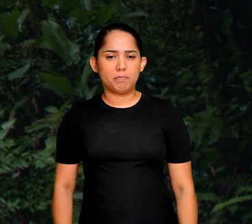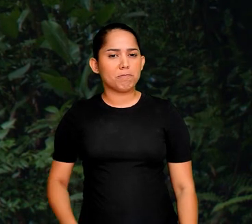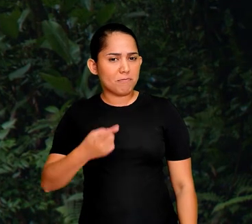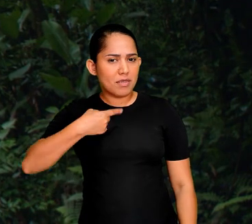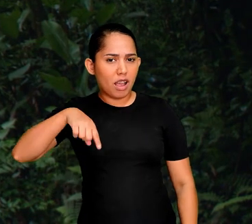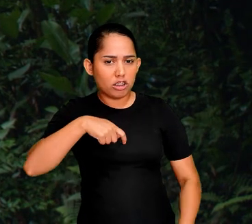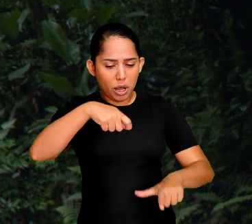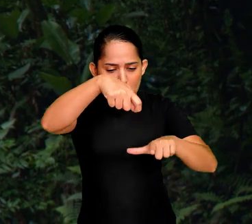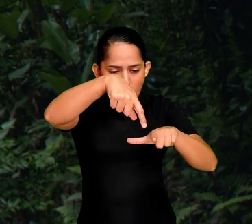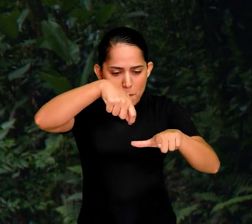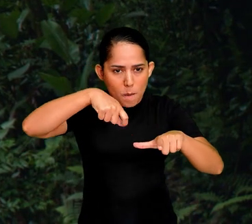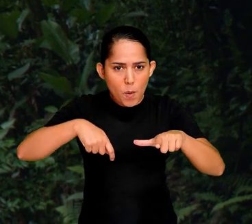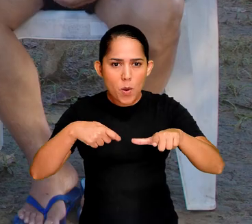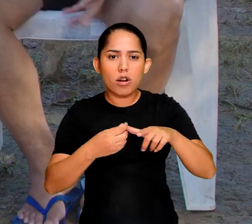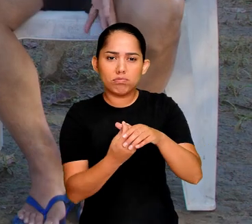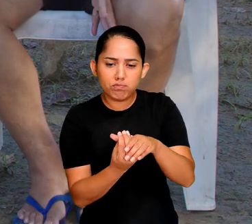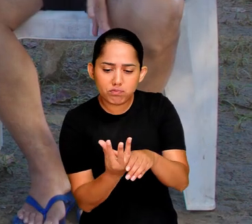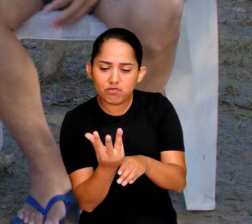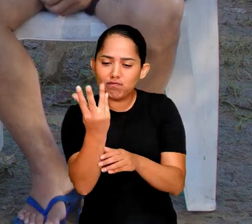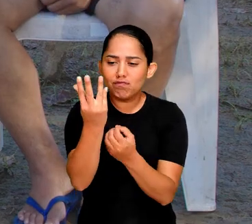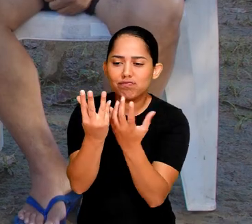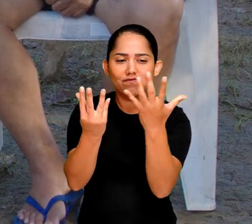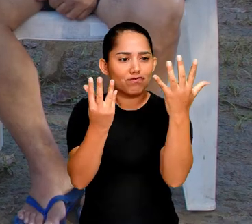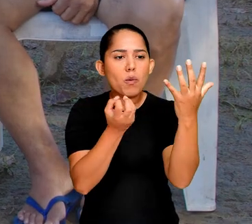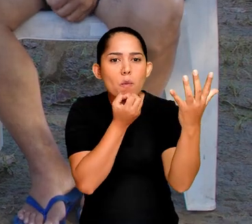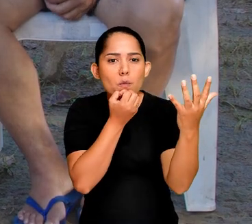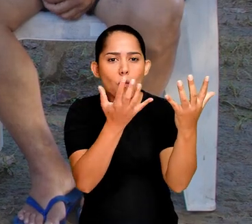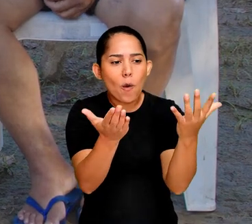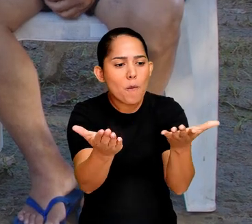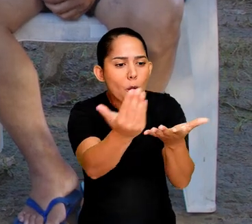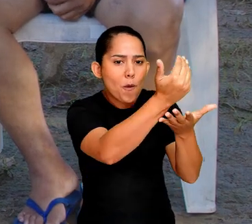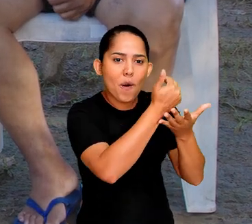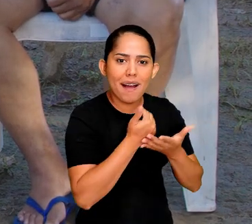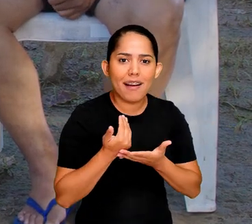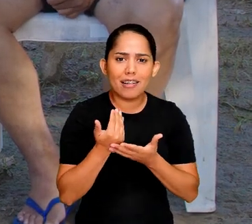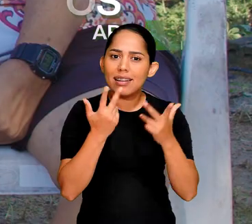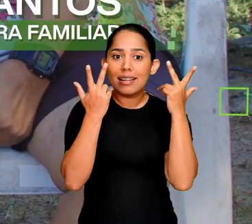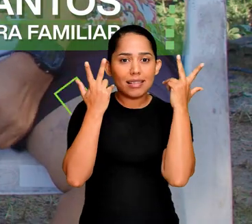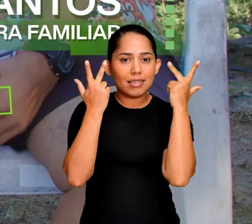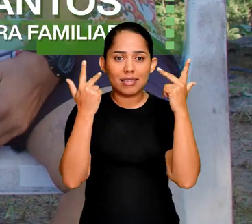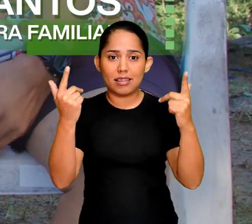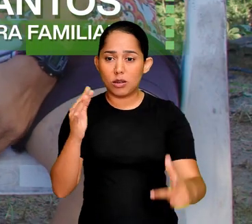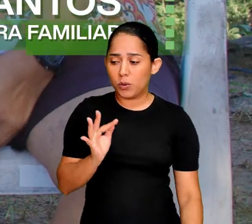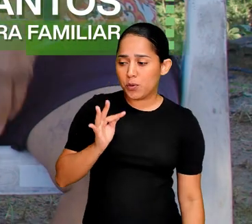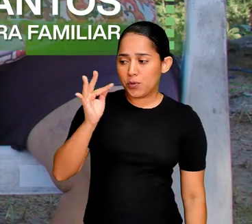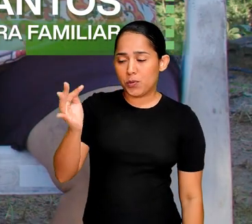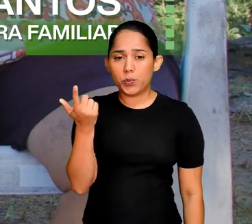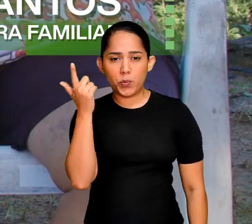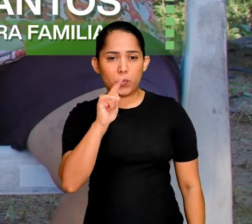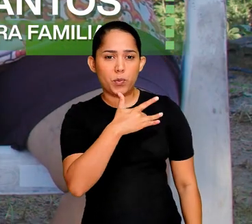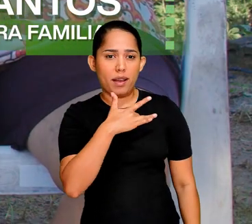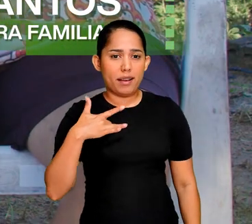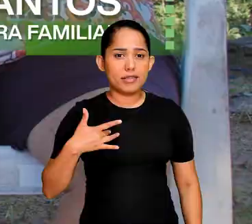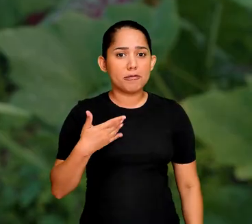A gente planta, vai colher coisas boas, né? É natural. Para o futuro a gente ter uma